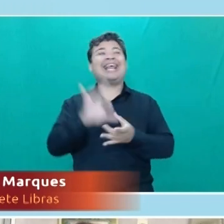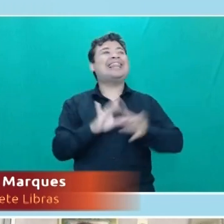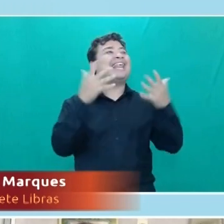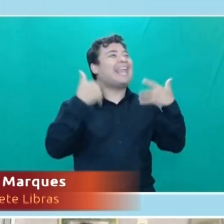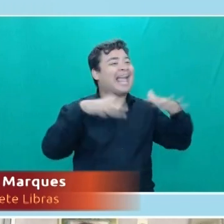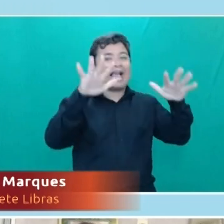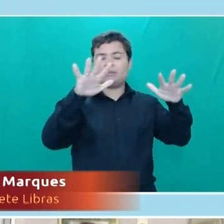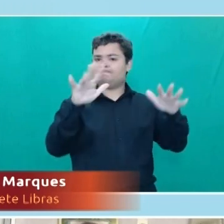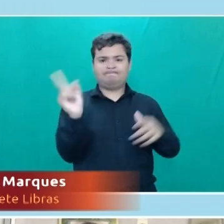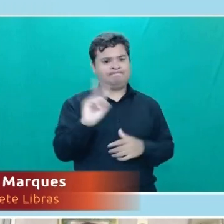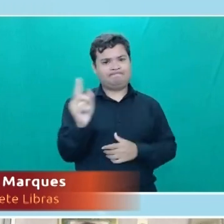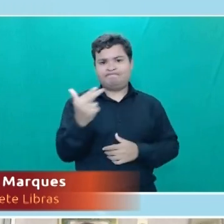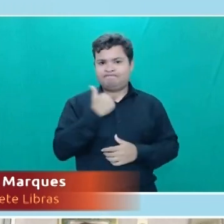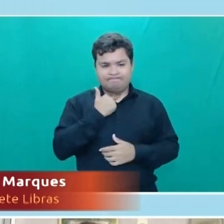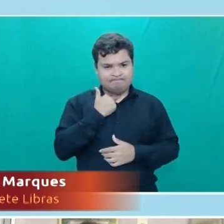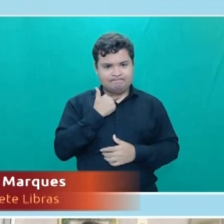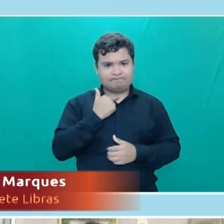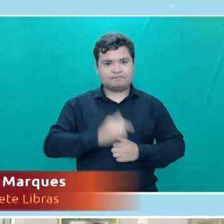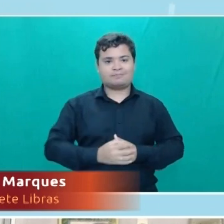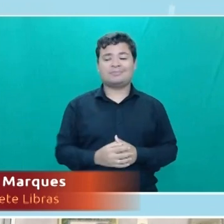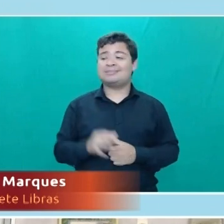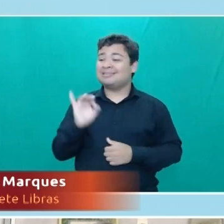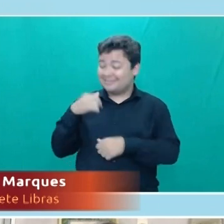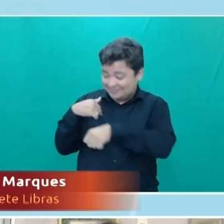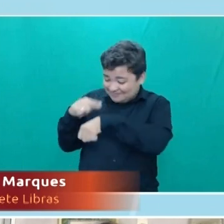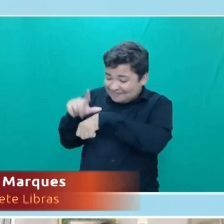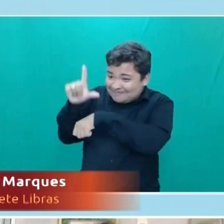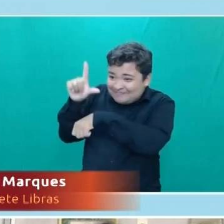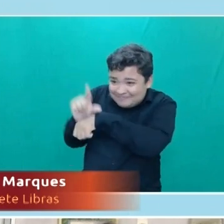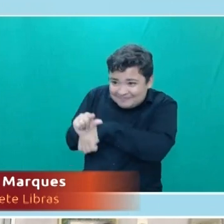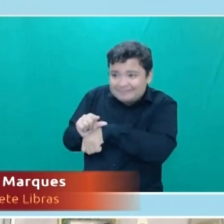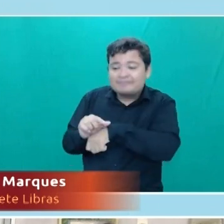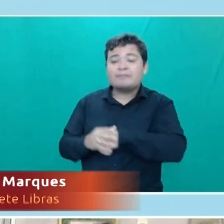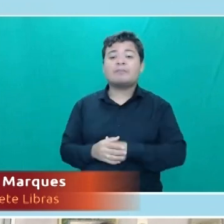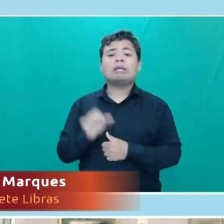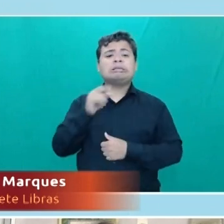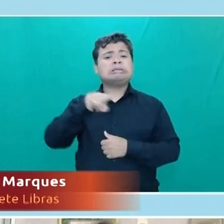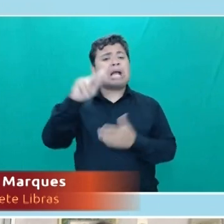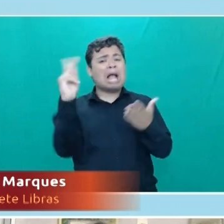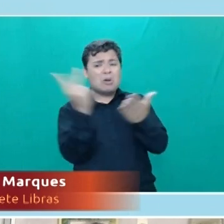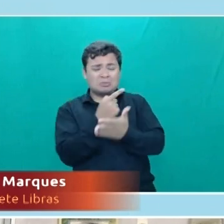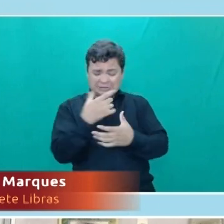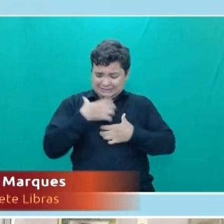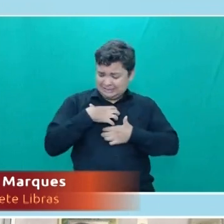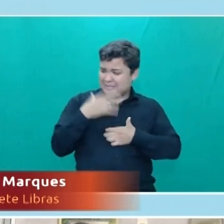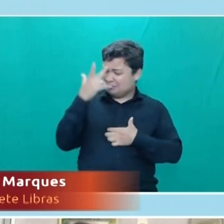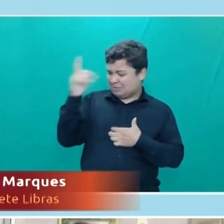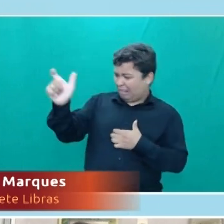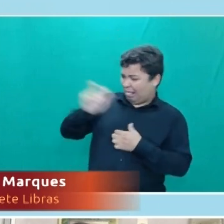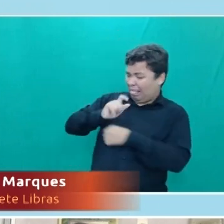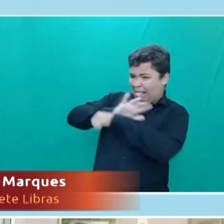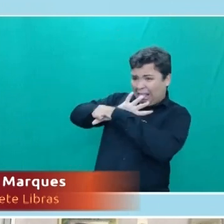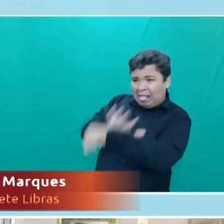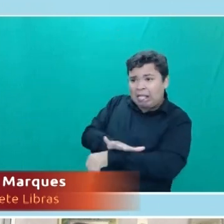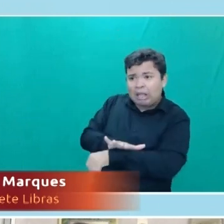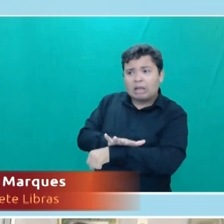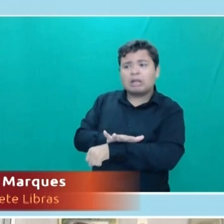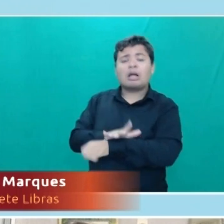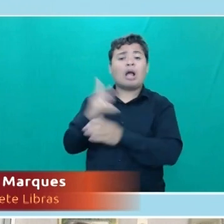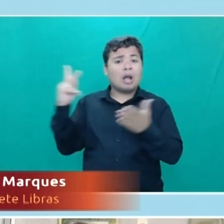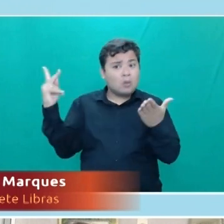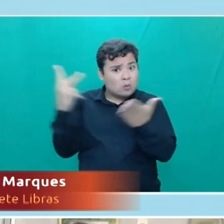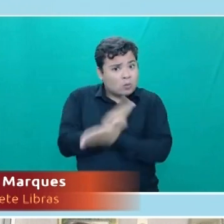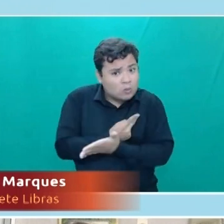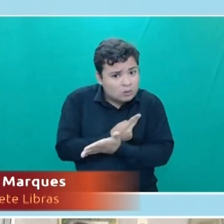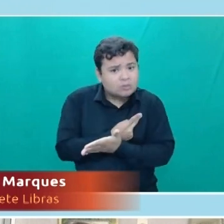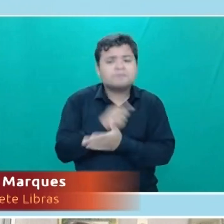Tá certo. Vou ter que encerrar, porque nosso tempo está finalizando. Então, se você se sentir vítima de um crime de racismo, se você for vítima de um crime de